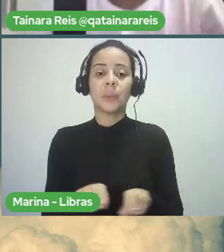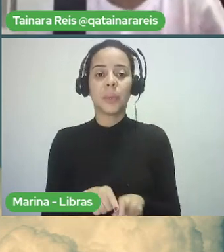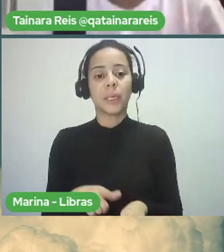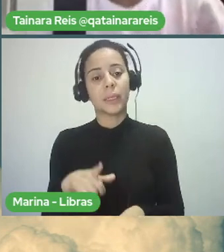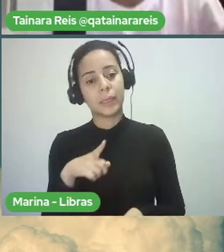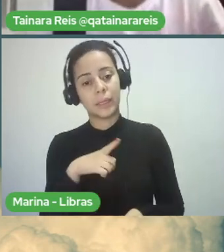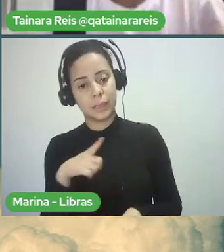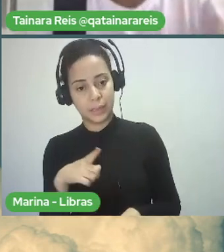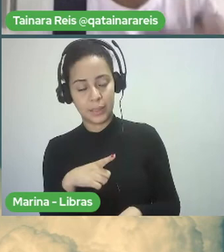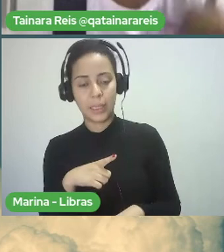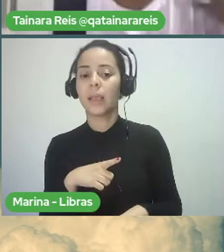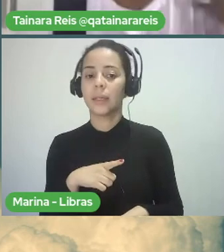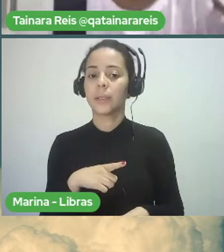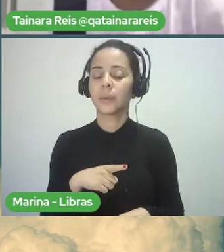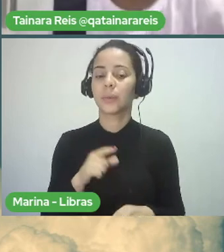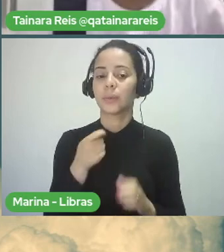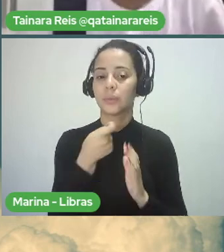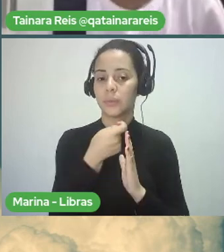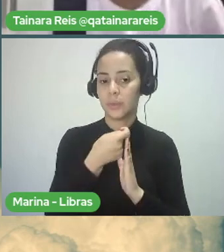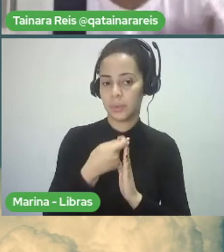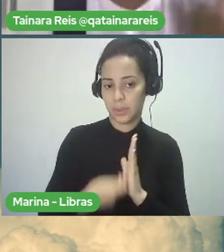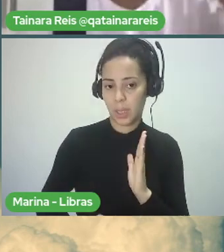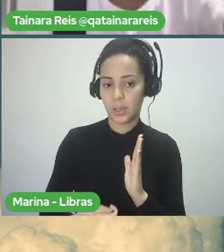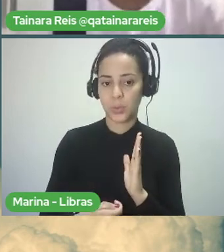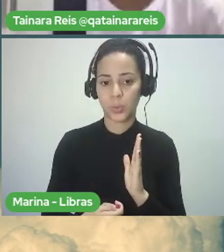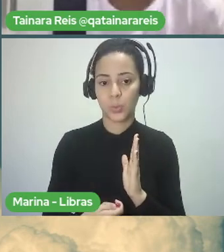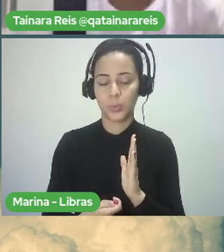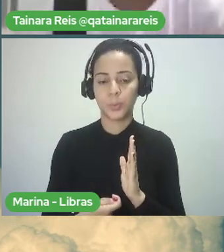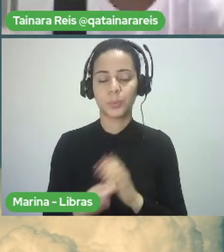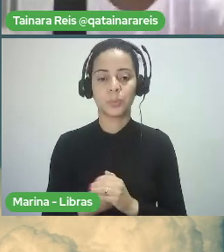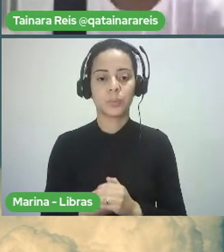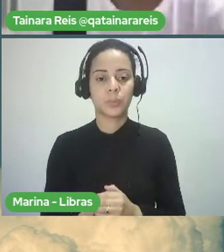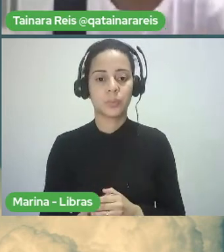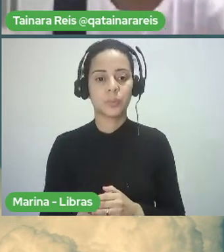que me agregaram muito foram fundamentais para poder